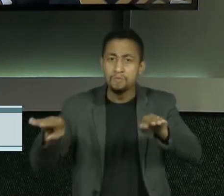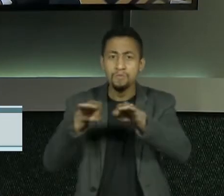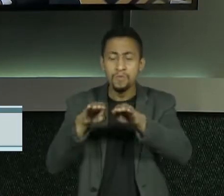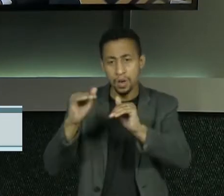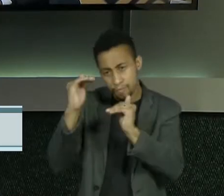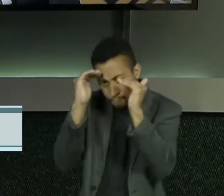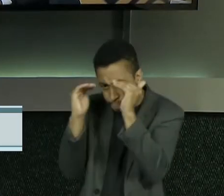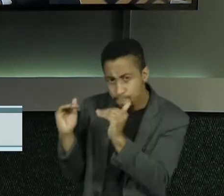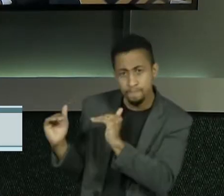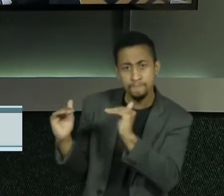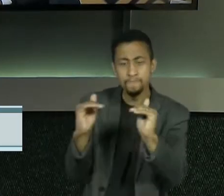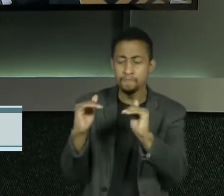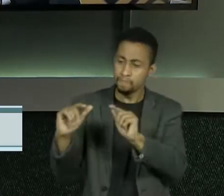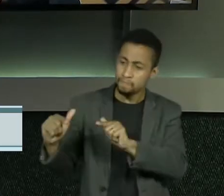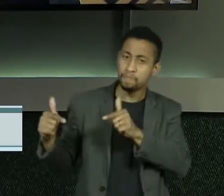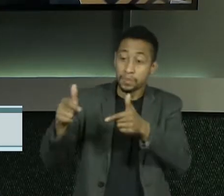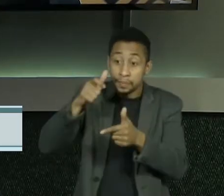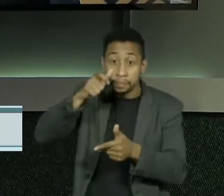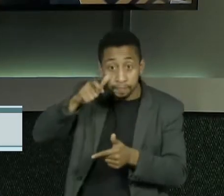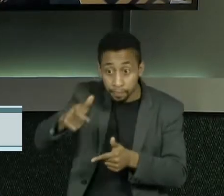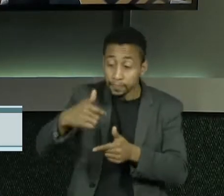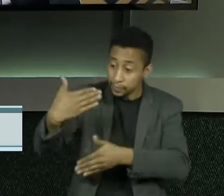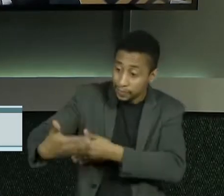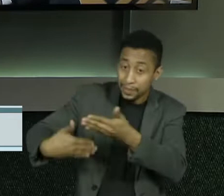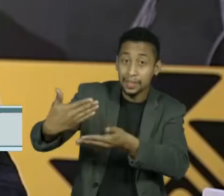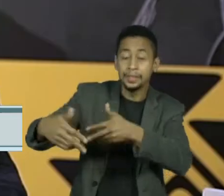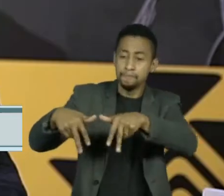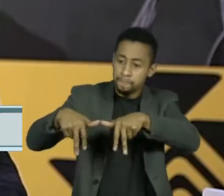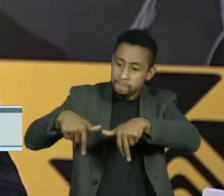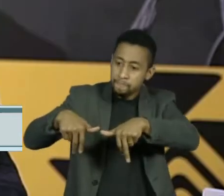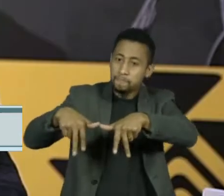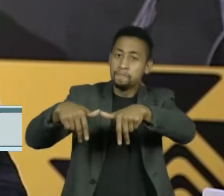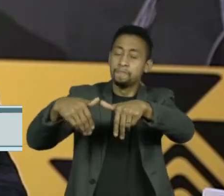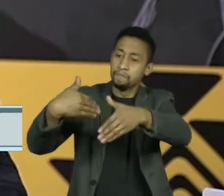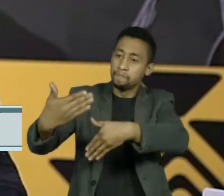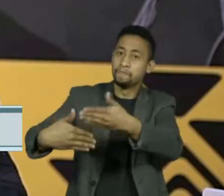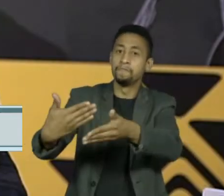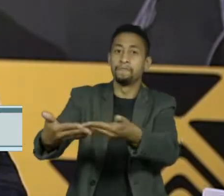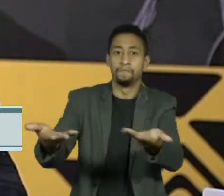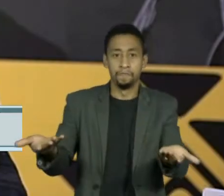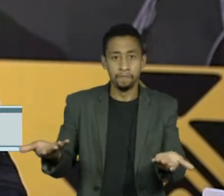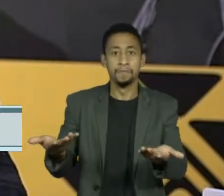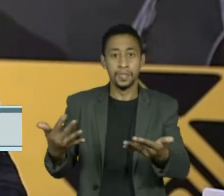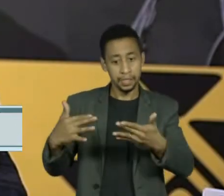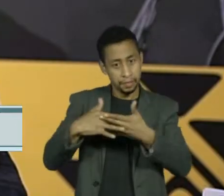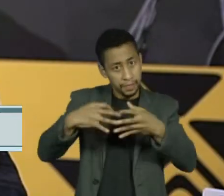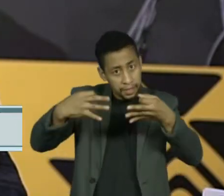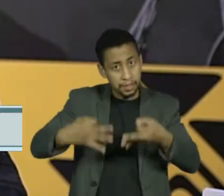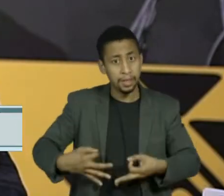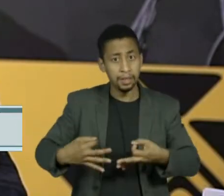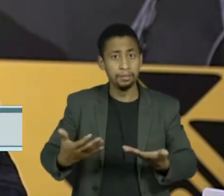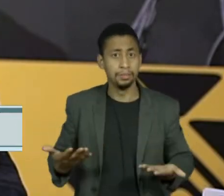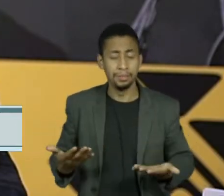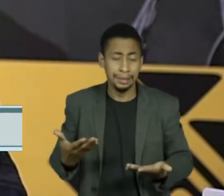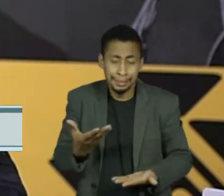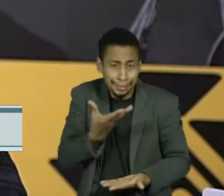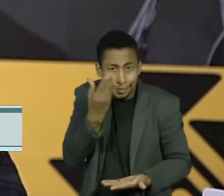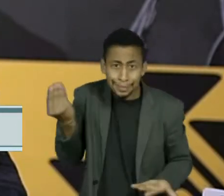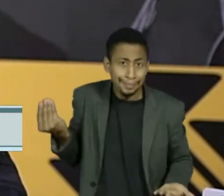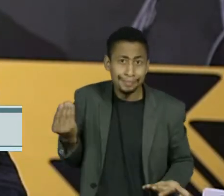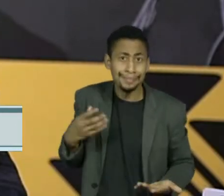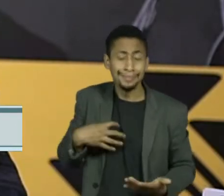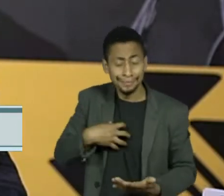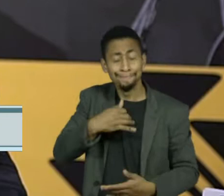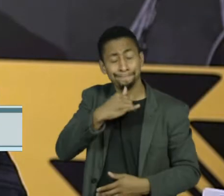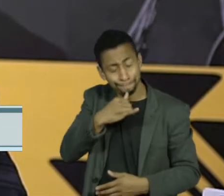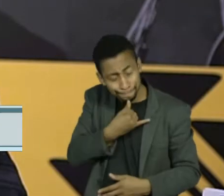respeitosa, compromissada e interessada em caminhar para um patamar civilizatório. Então é muito triste, né,